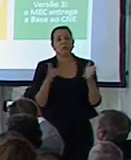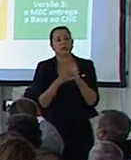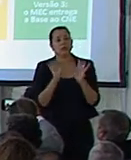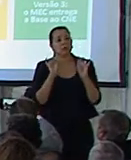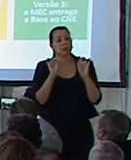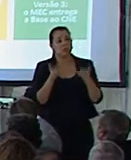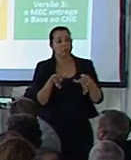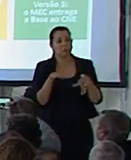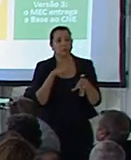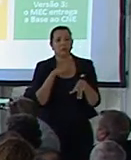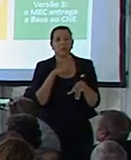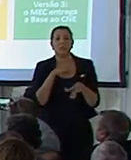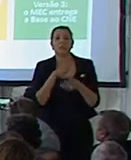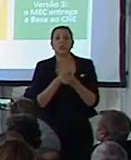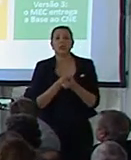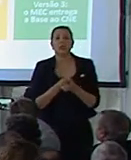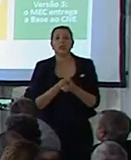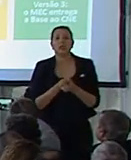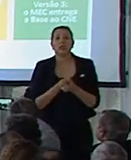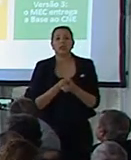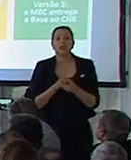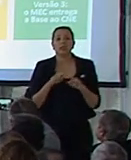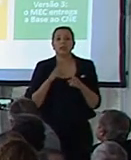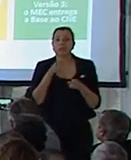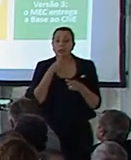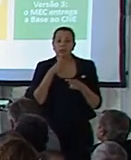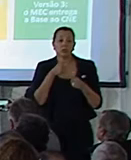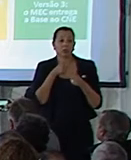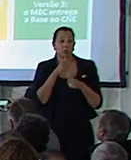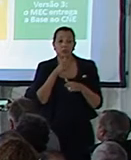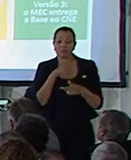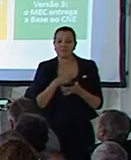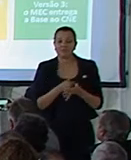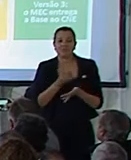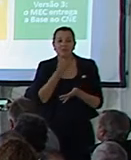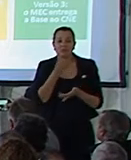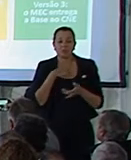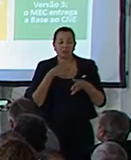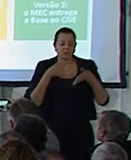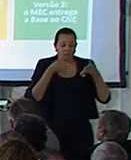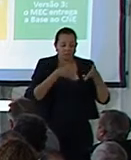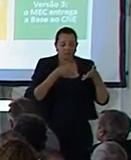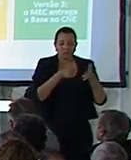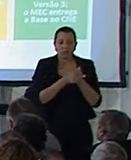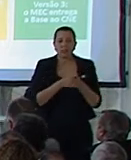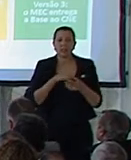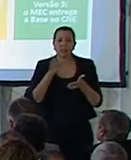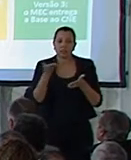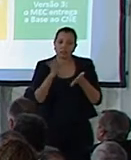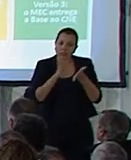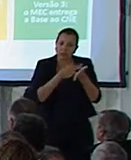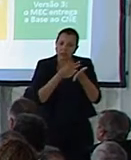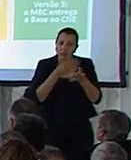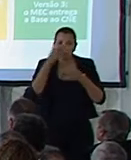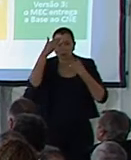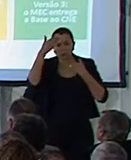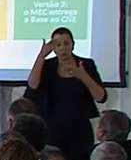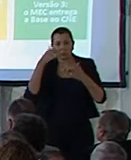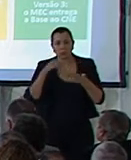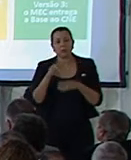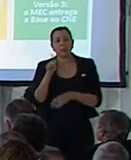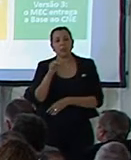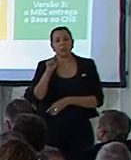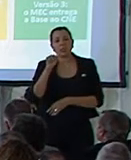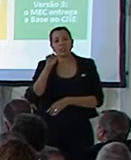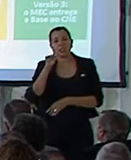pela professora Gislene Trigo, que infelizmente não pôde estar presente. Gostaria de registrar nossos agradecimentos à professora